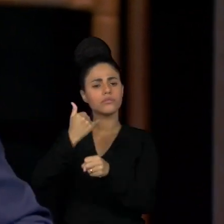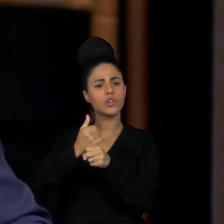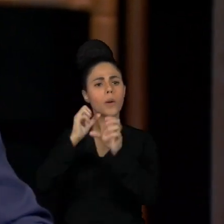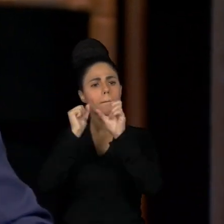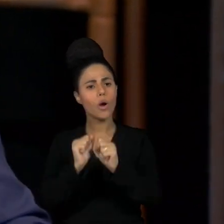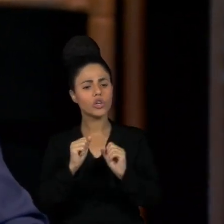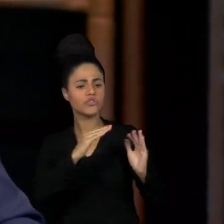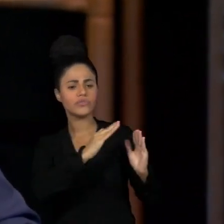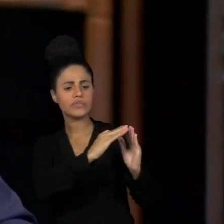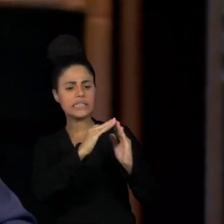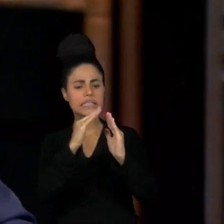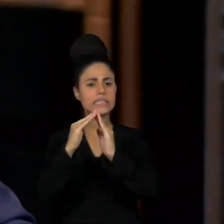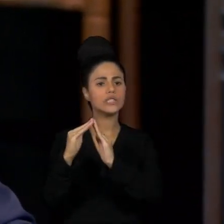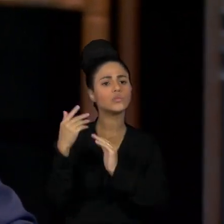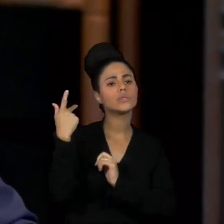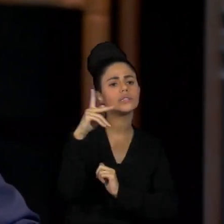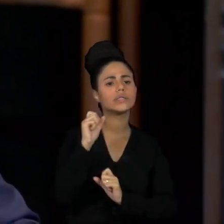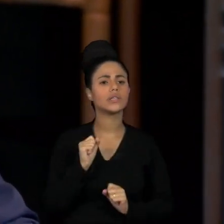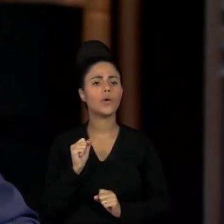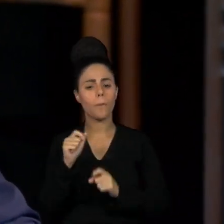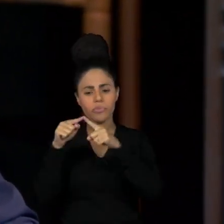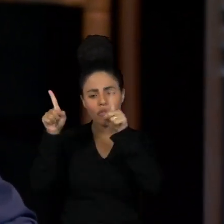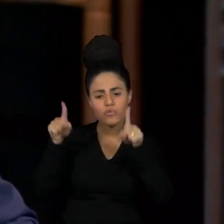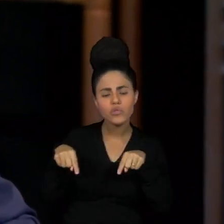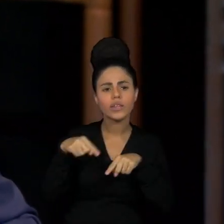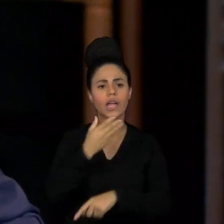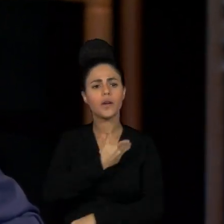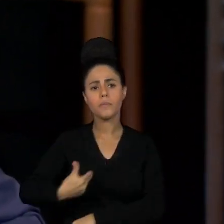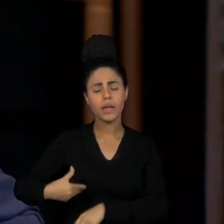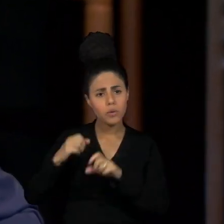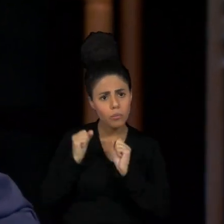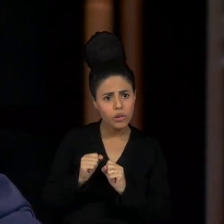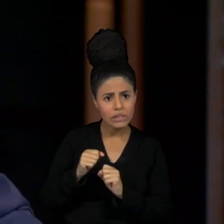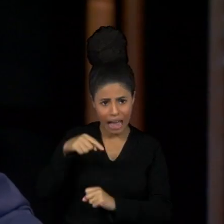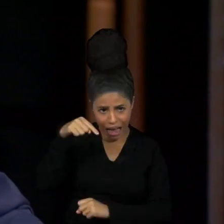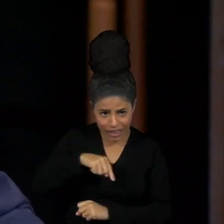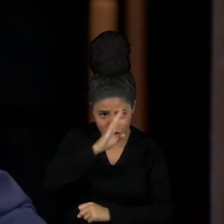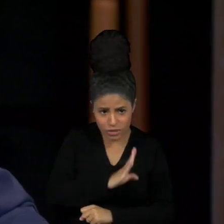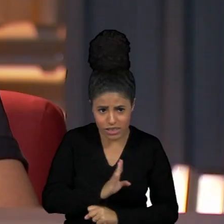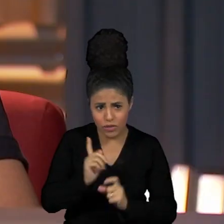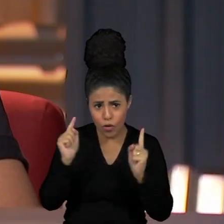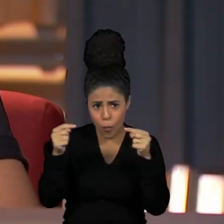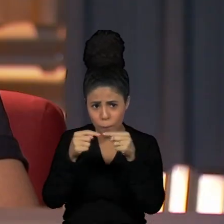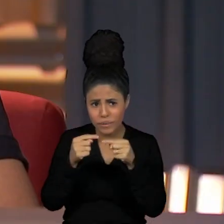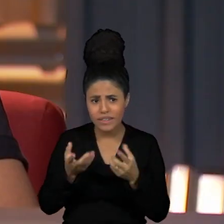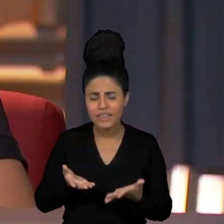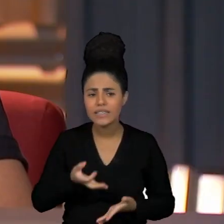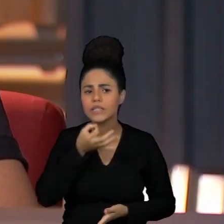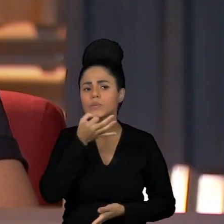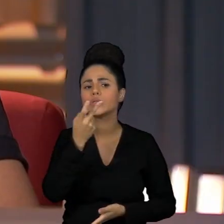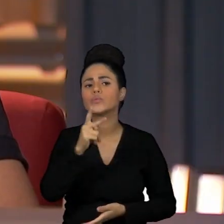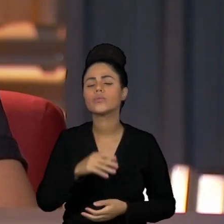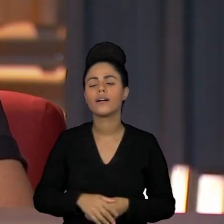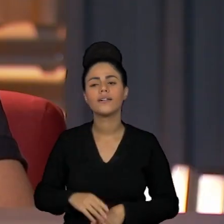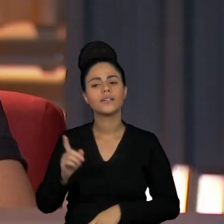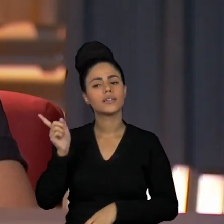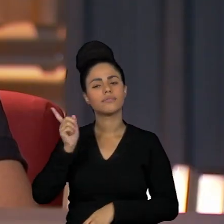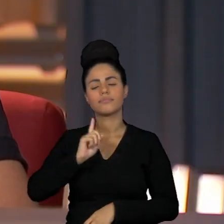vizinho, dos funcionários públicos. Isso ia funcionar aqui no Brasil? Eu acho que